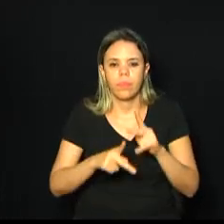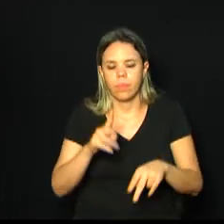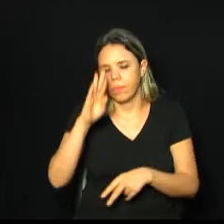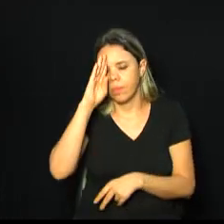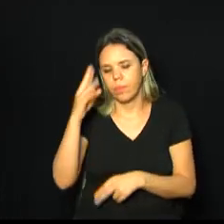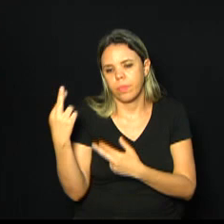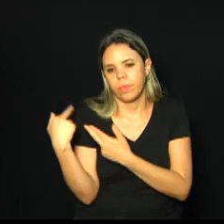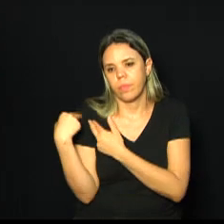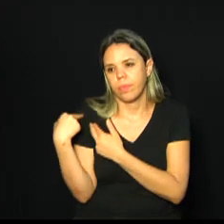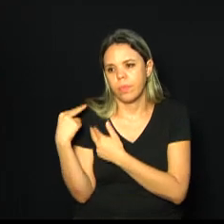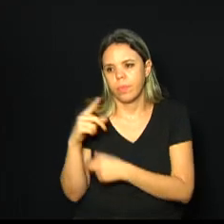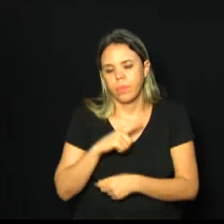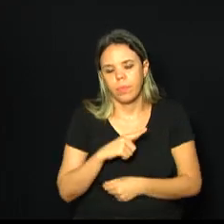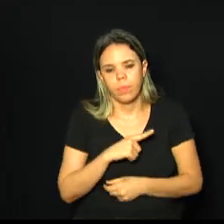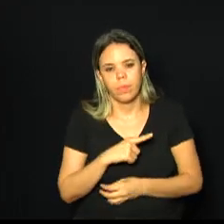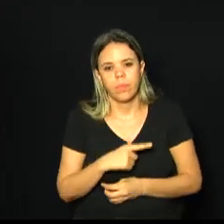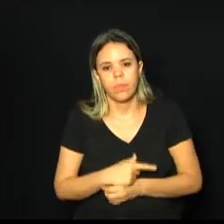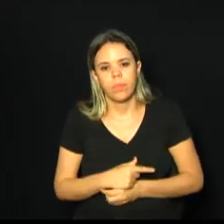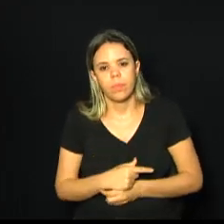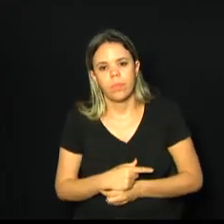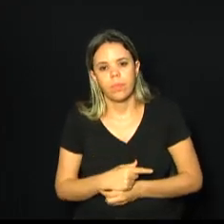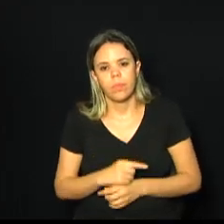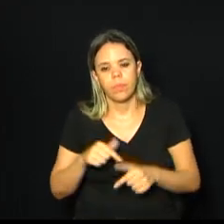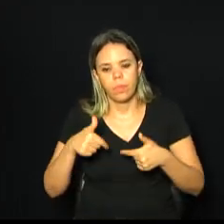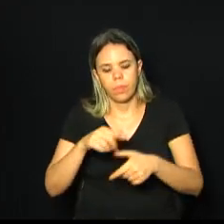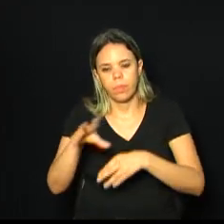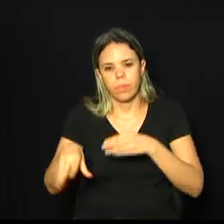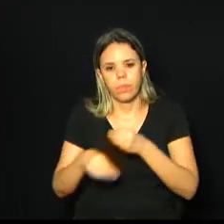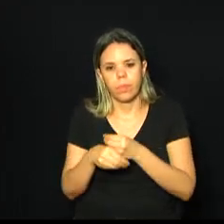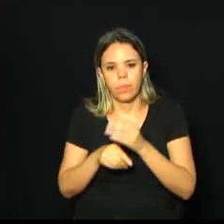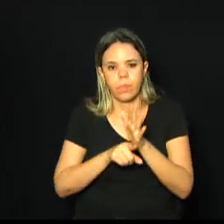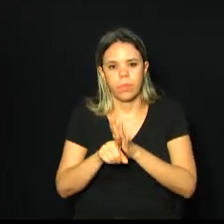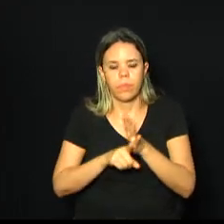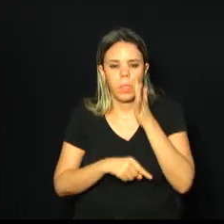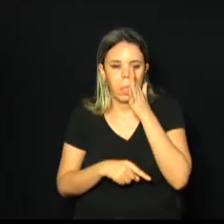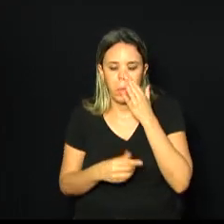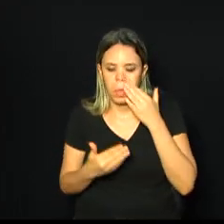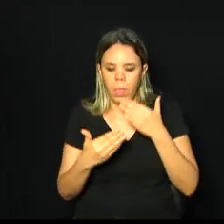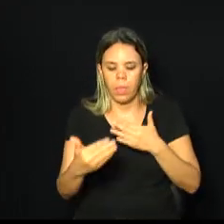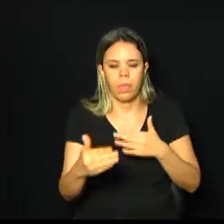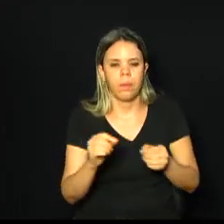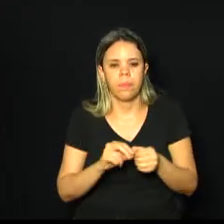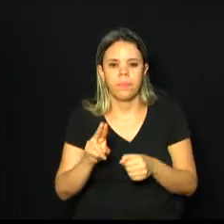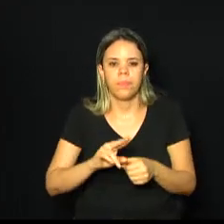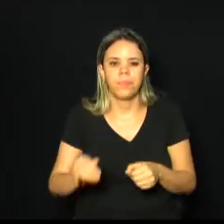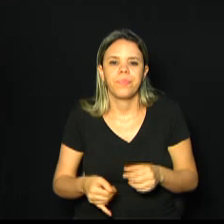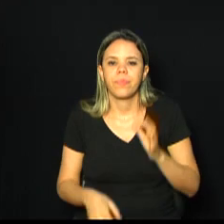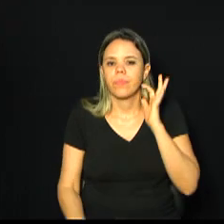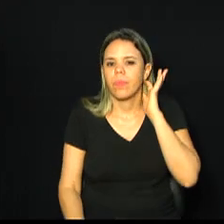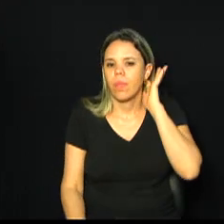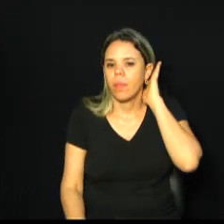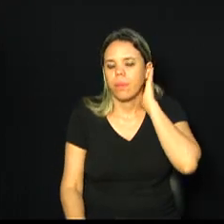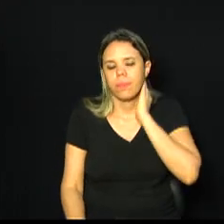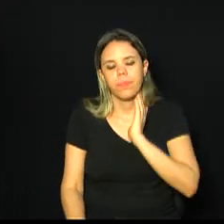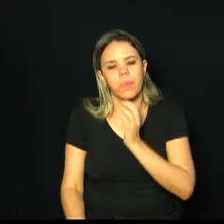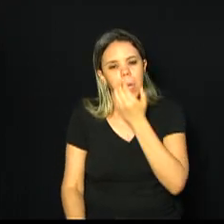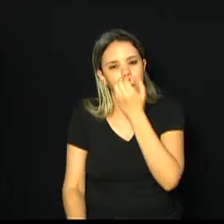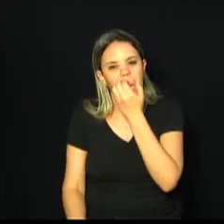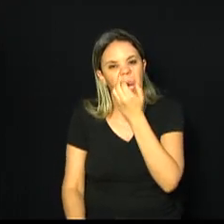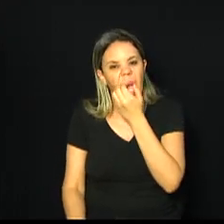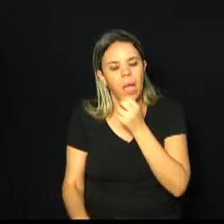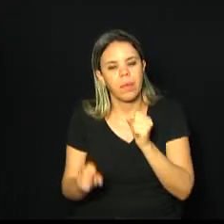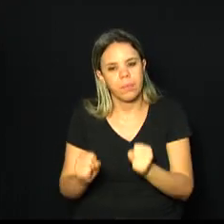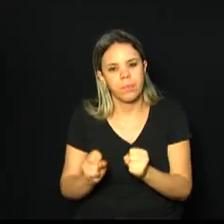a responsabilidade de atualizar esses dados na próxima vez que ele for usado. Nesse caso, ele